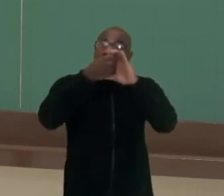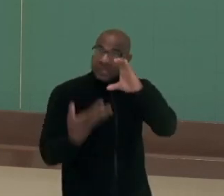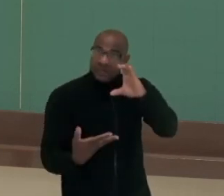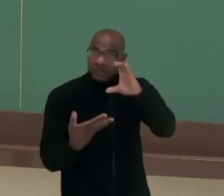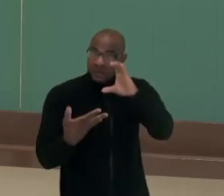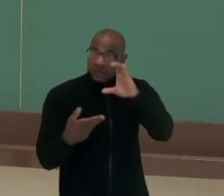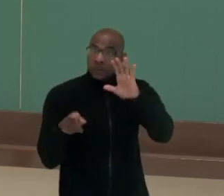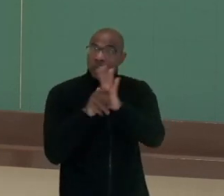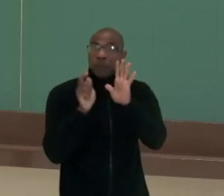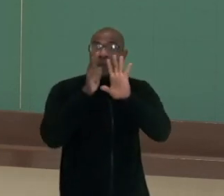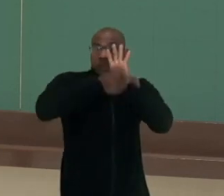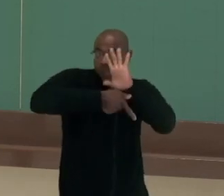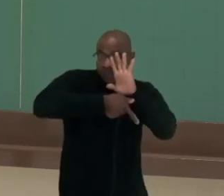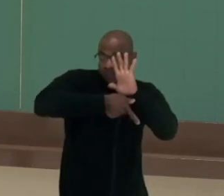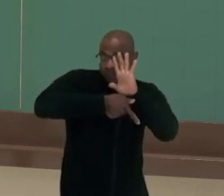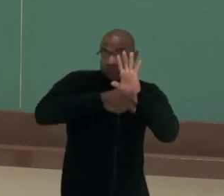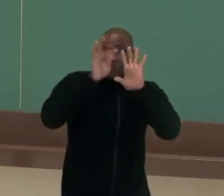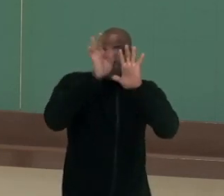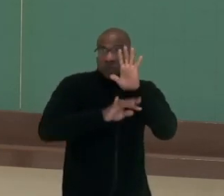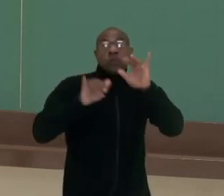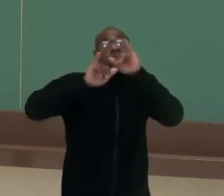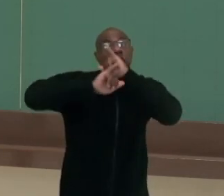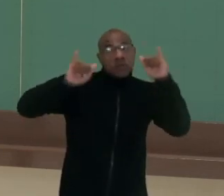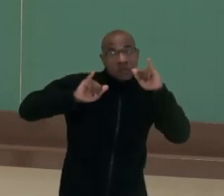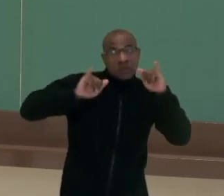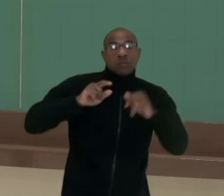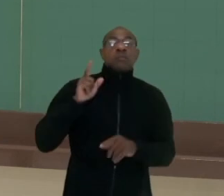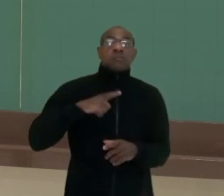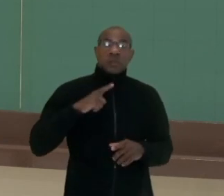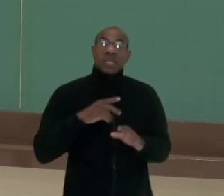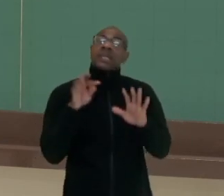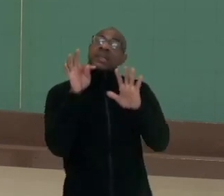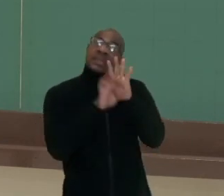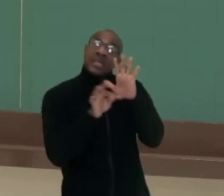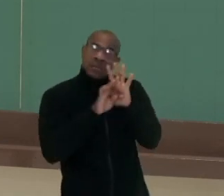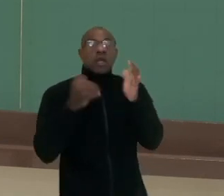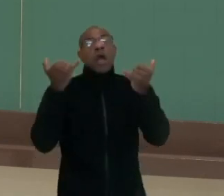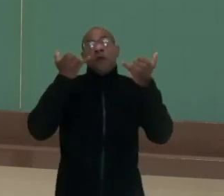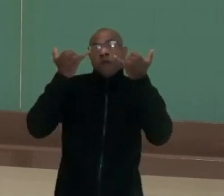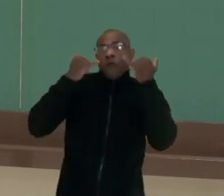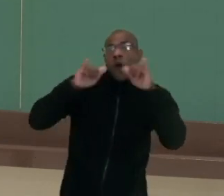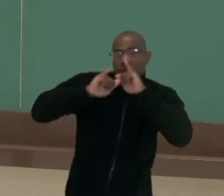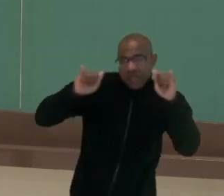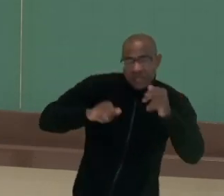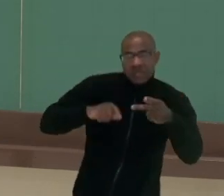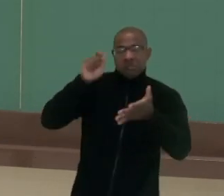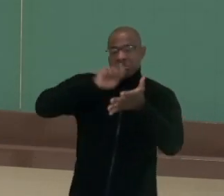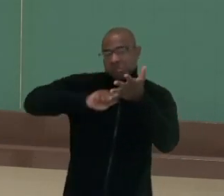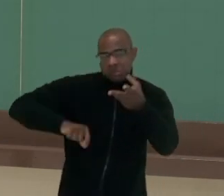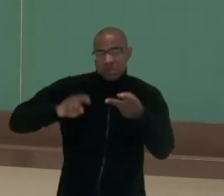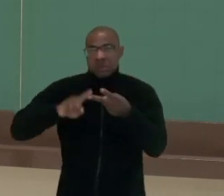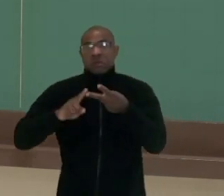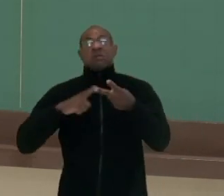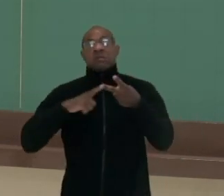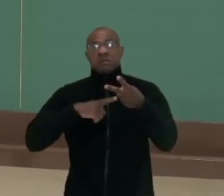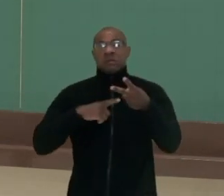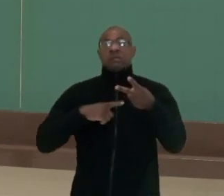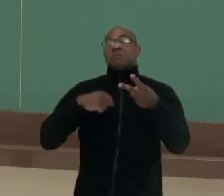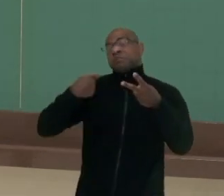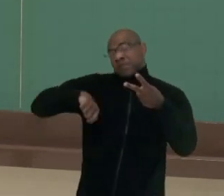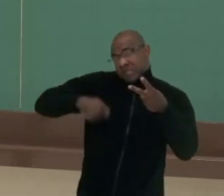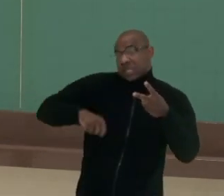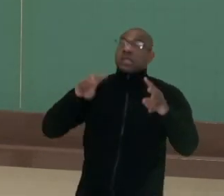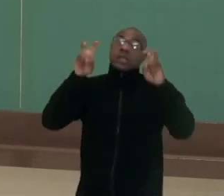gênero. O gênero estudado, notícia, tem texto de cunho informativo, descritivo. O texto tem que ter